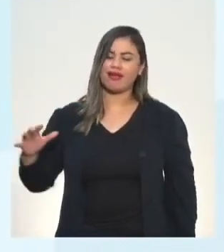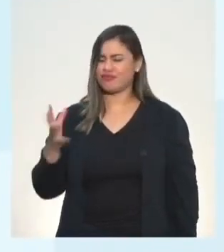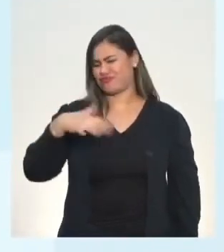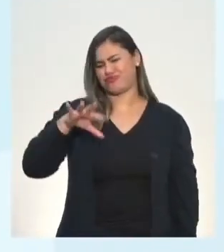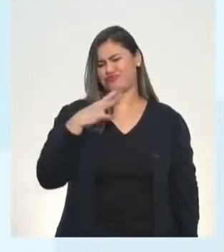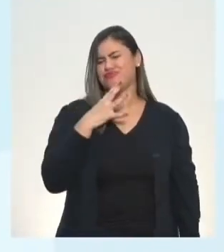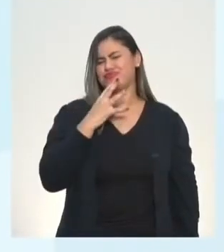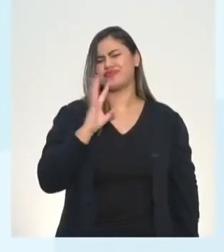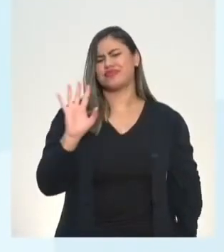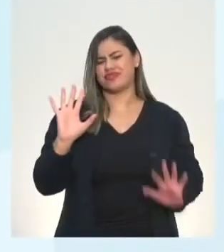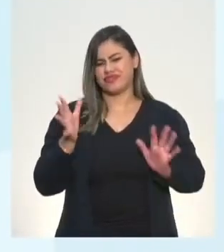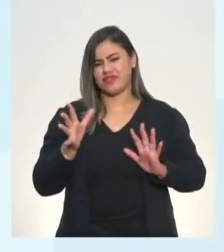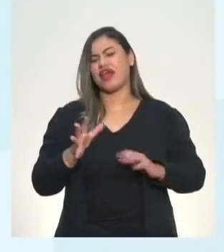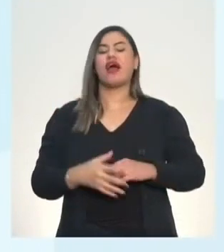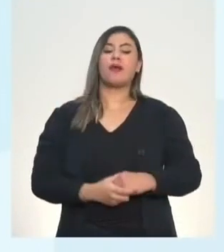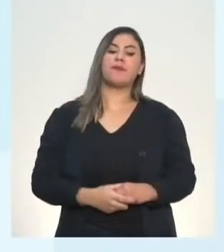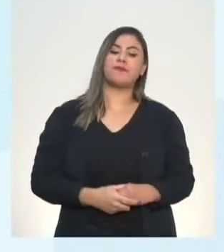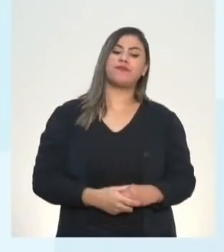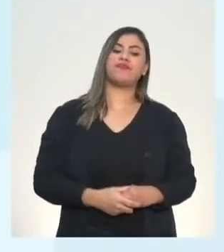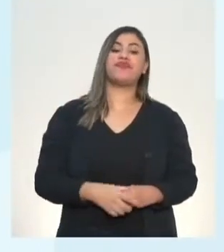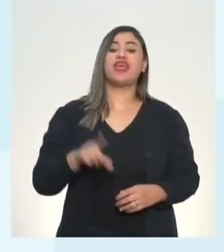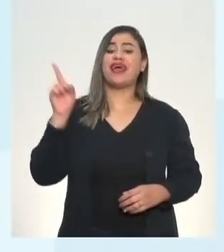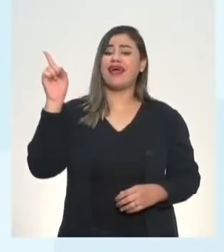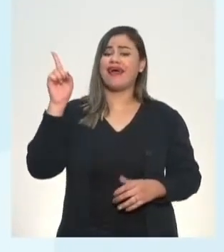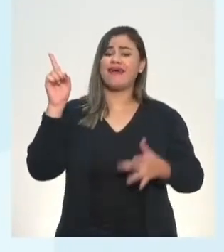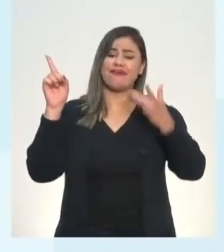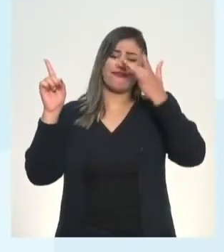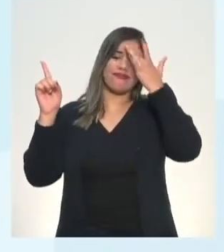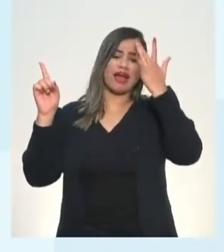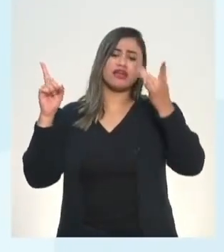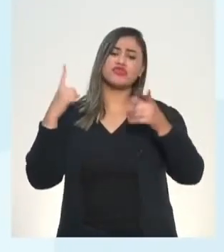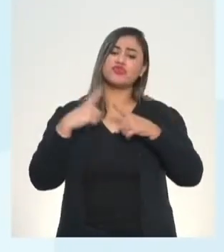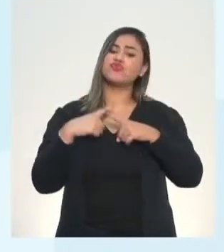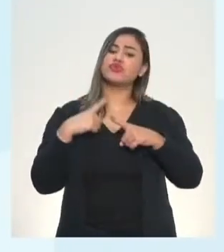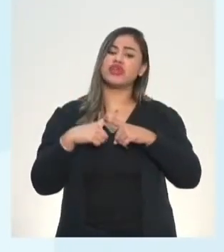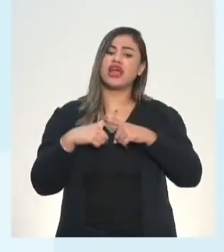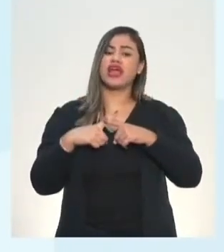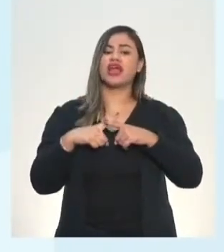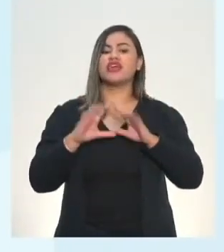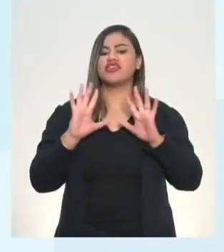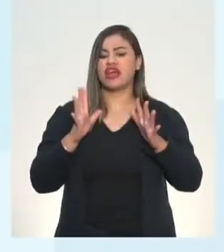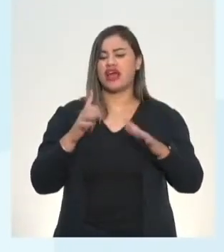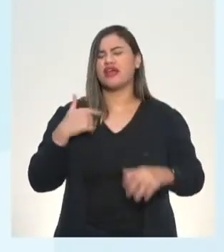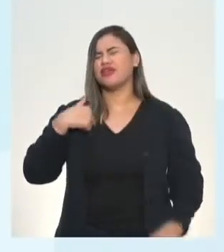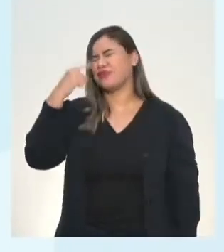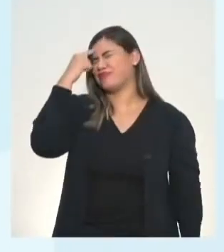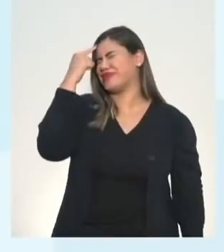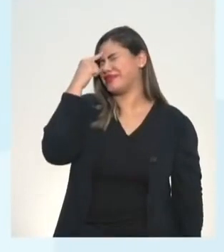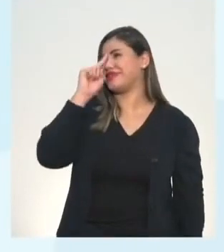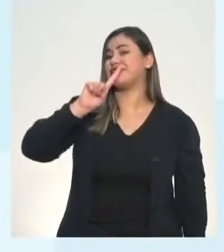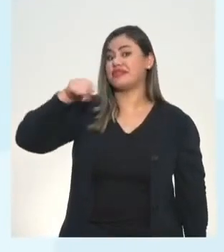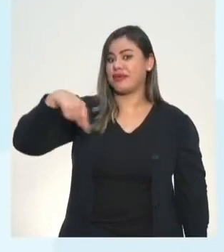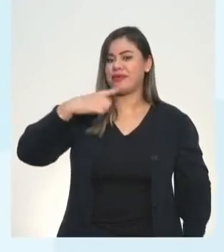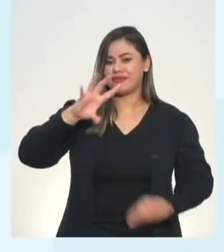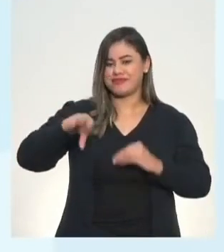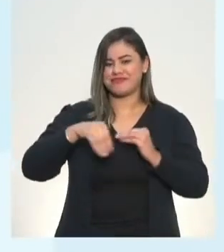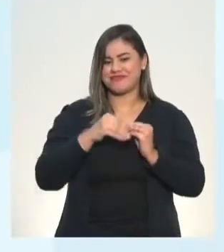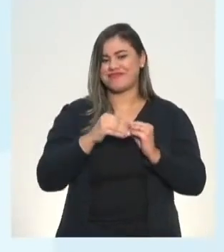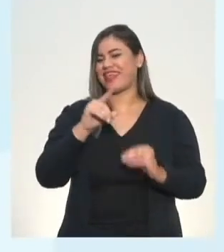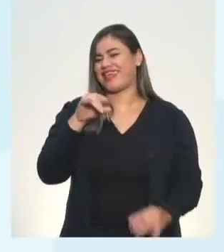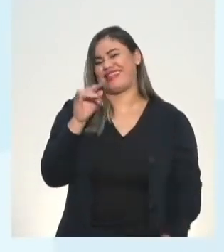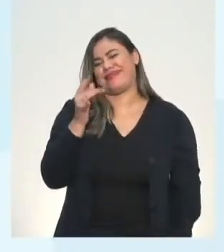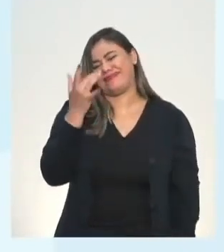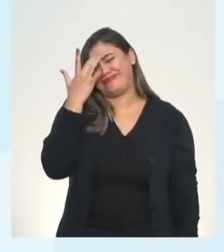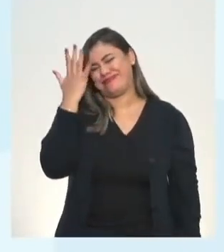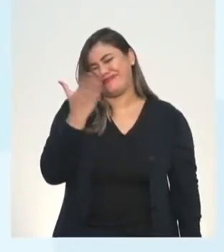né? Essa dali fica boa, porque você já colocou ali, né? Mas eu já estava pensando. Mas ela não é tão bobinha, né?